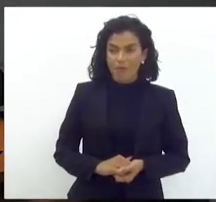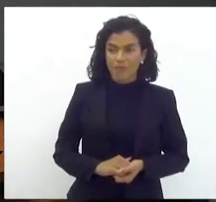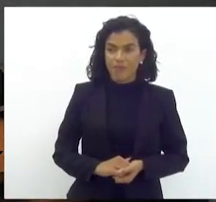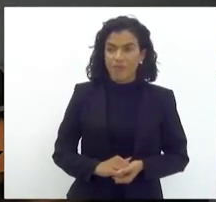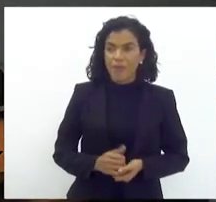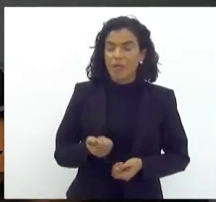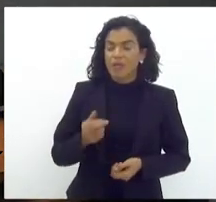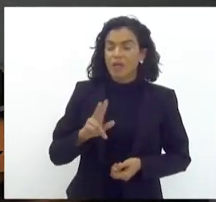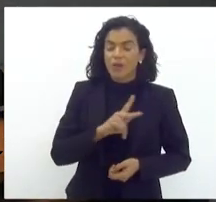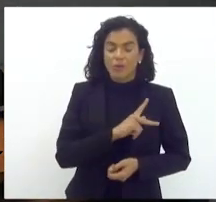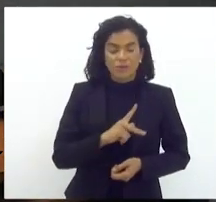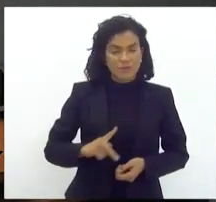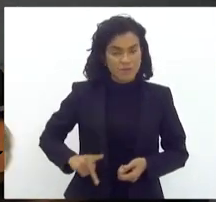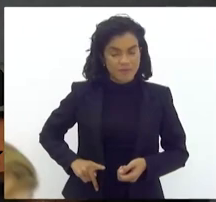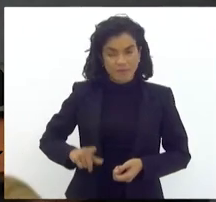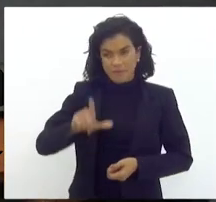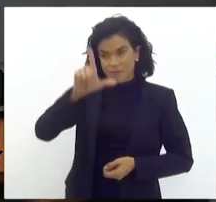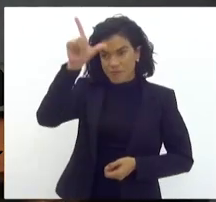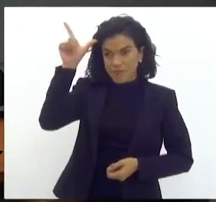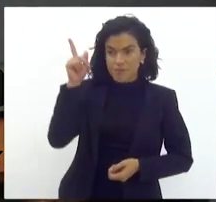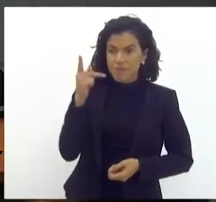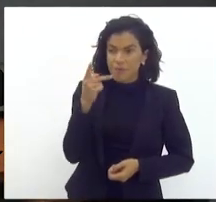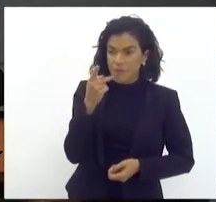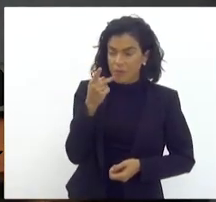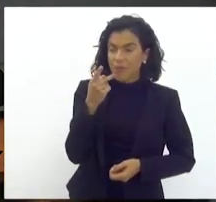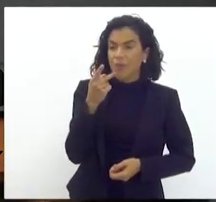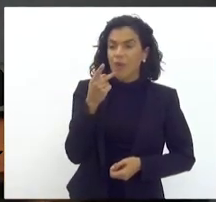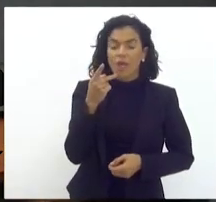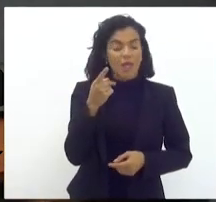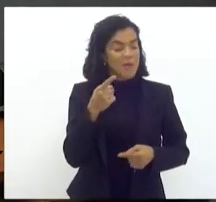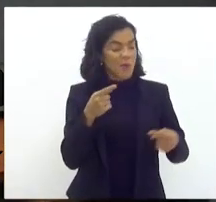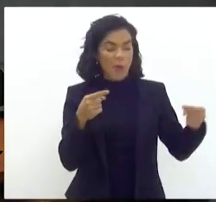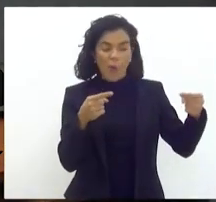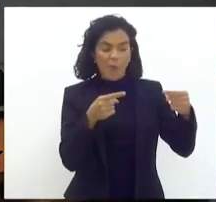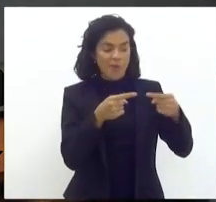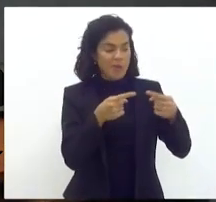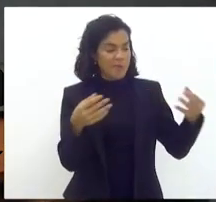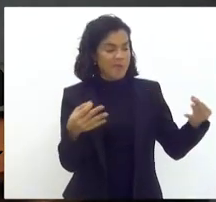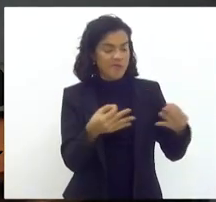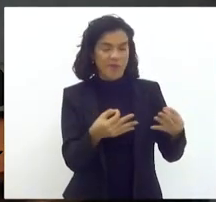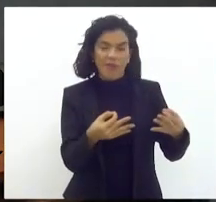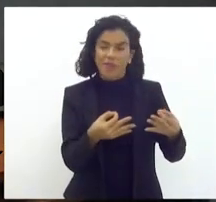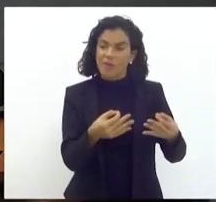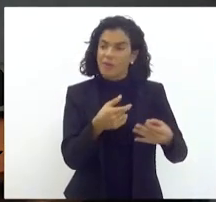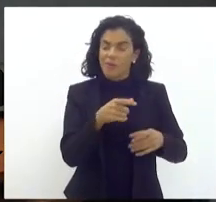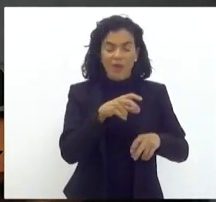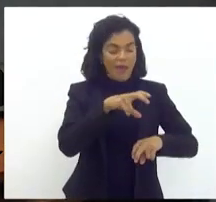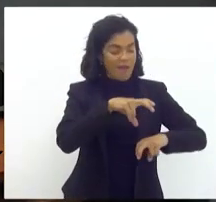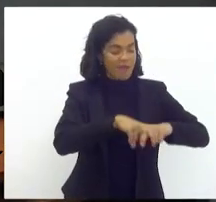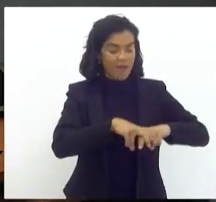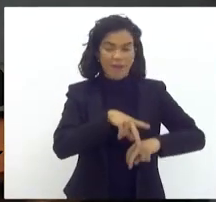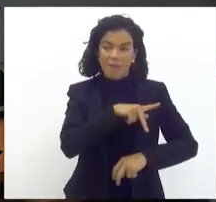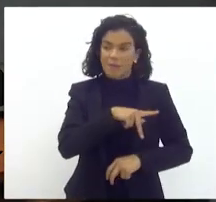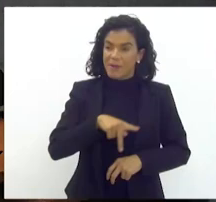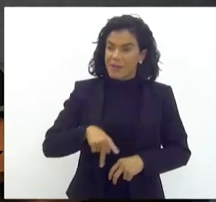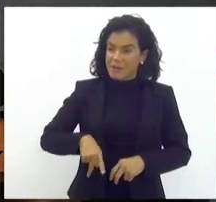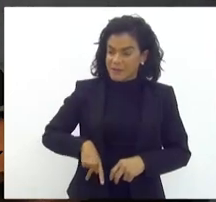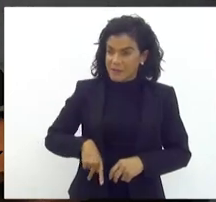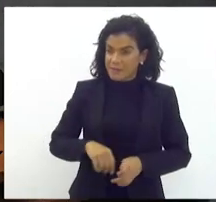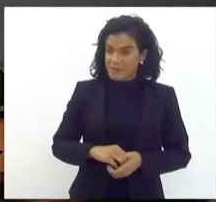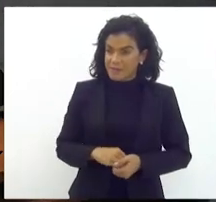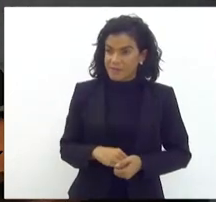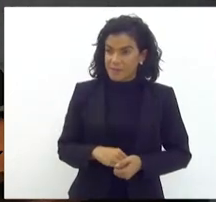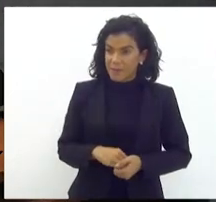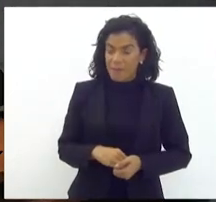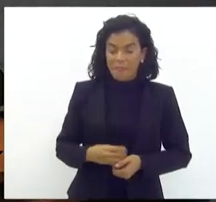senhor presidente Luiz Paulo lhe cabe muito bem esse lugar de Presidente então fico feliz sobre a sua presidência